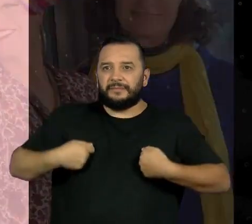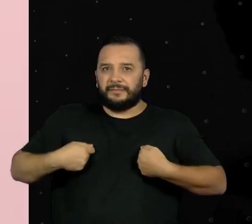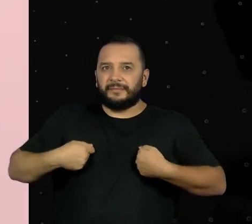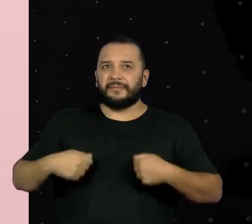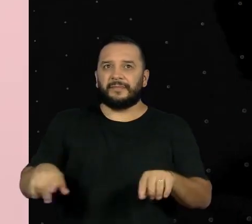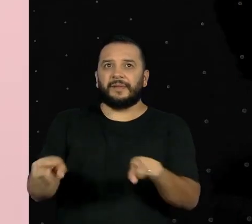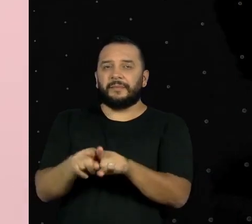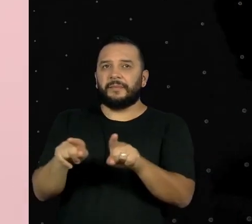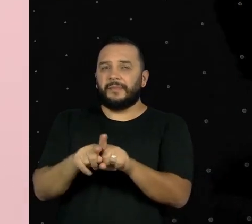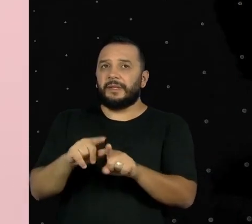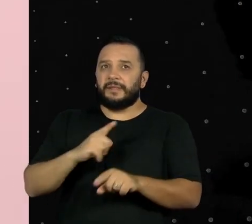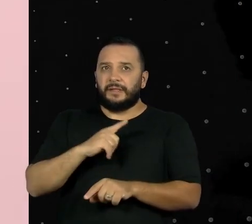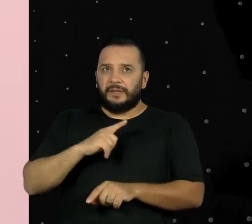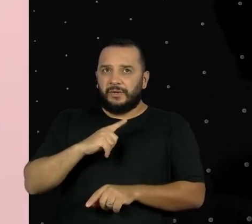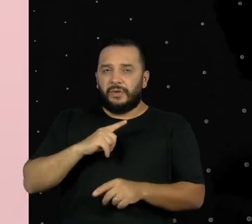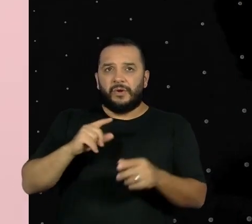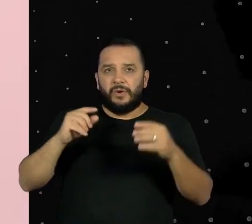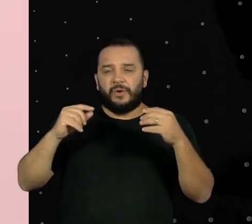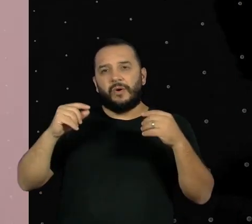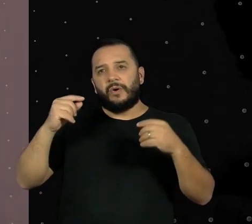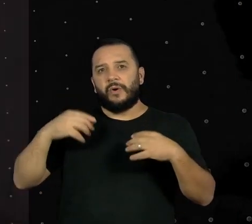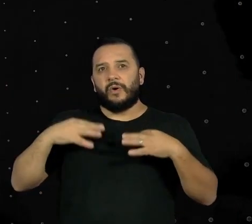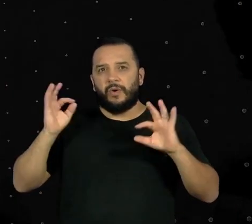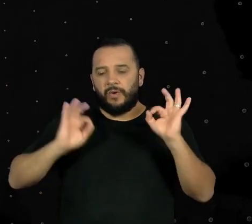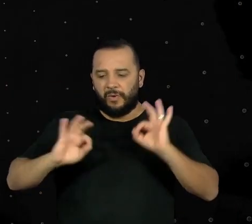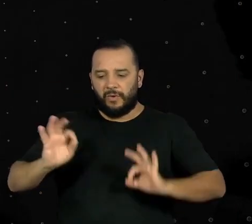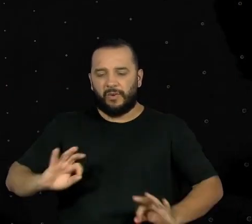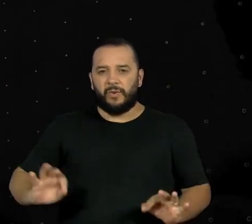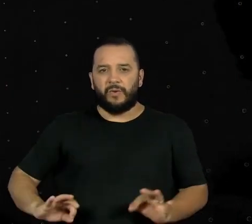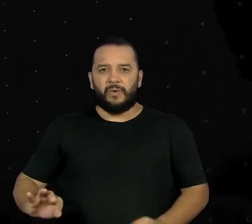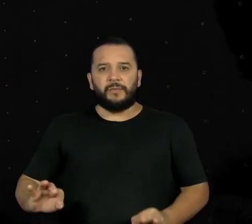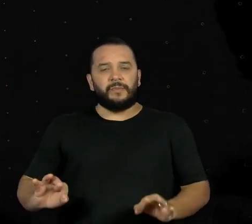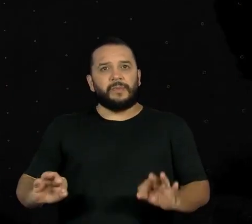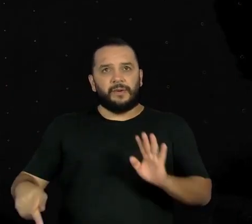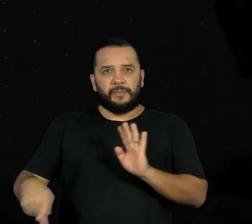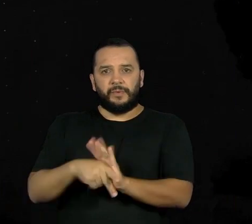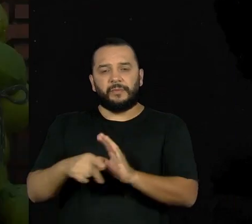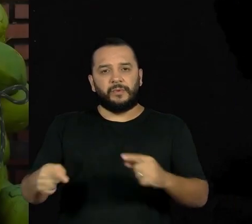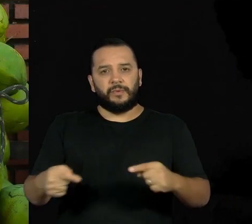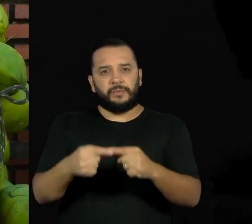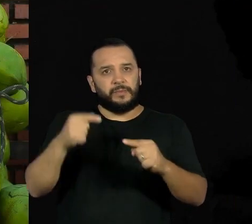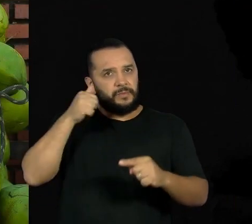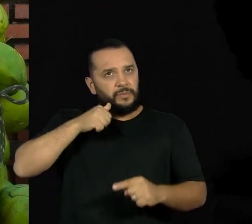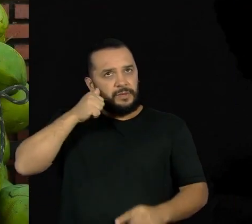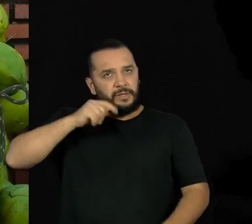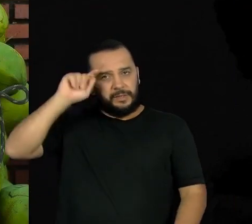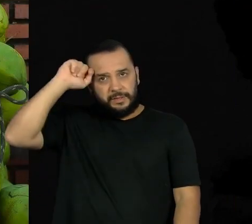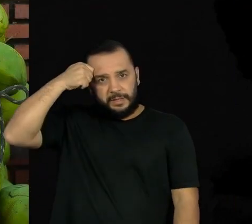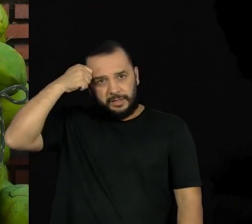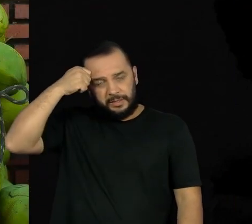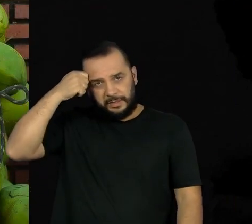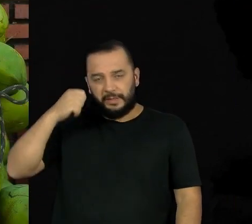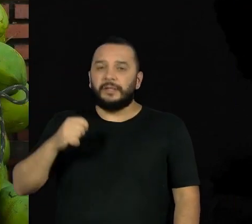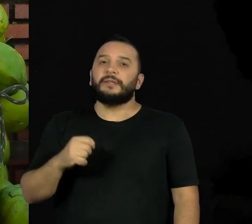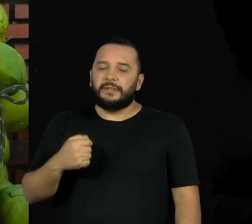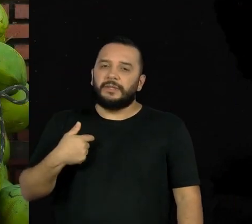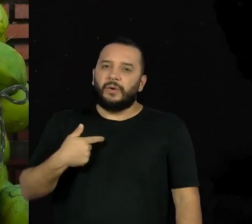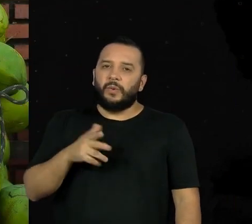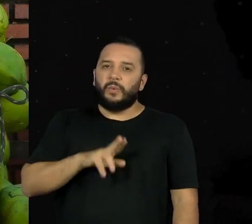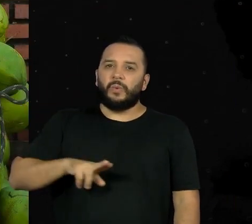vieram a partir das memórias e das estéticas, sobretudo de mulheres africanas, e que permanecem nos